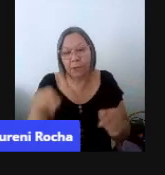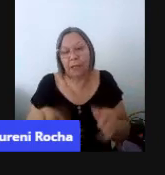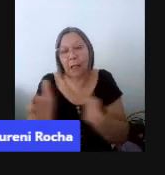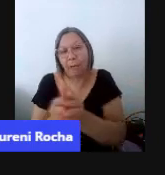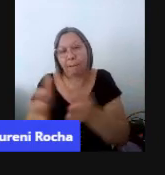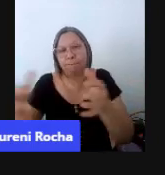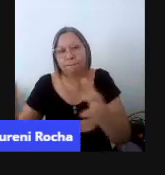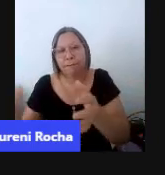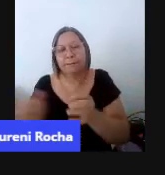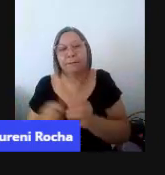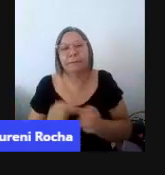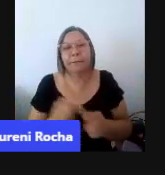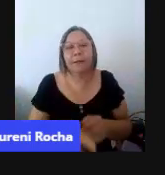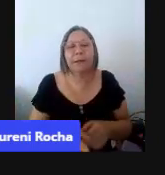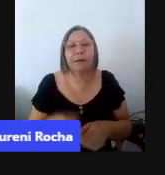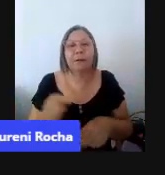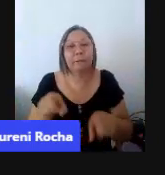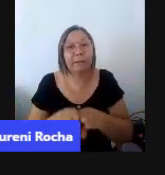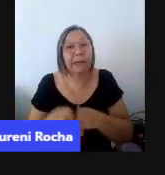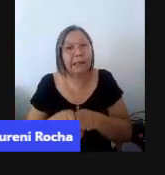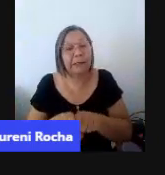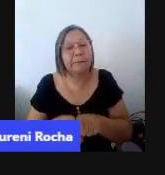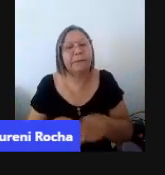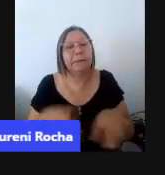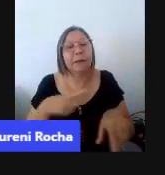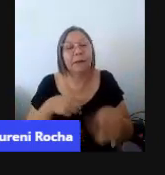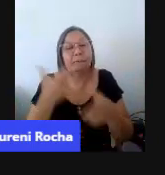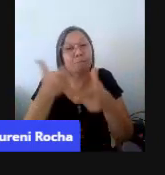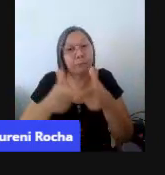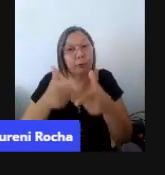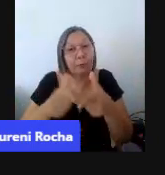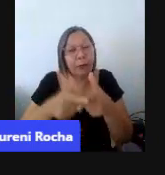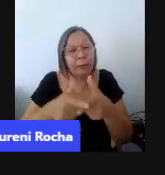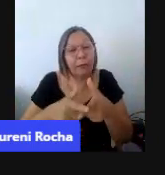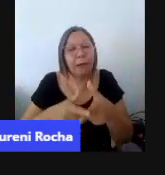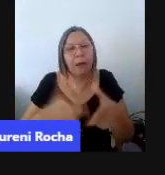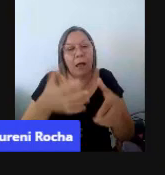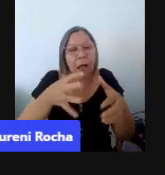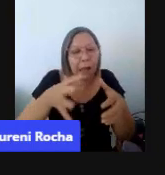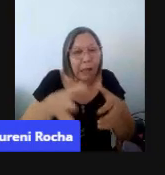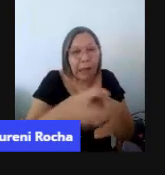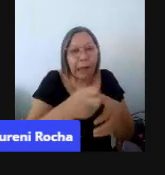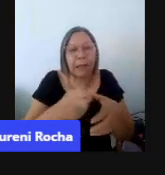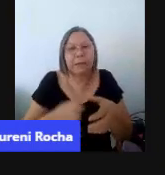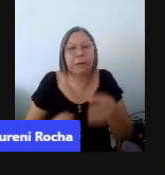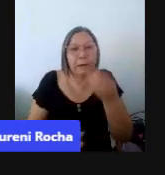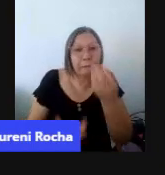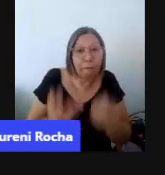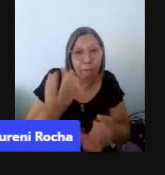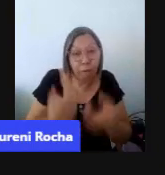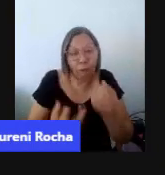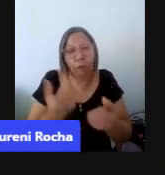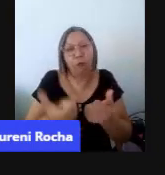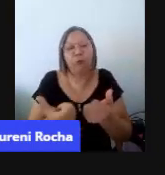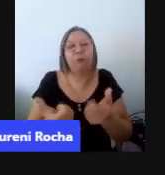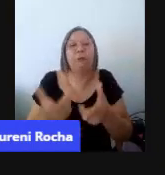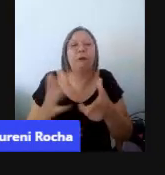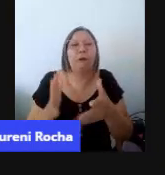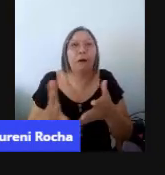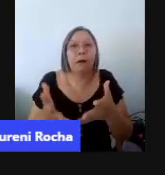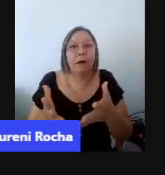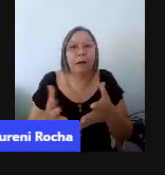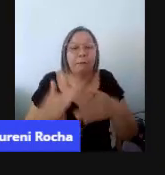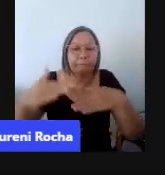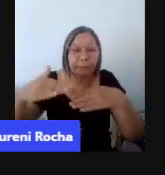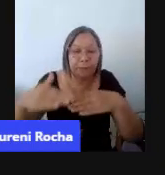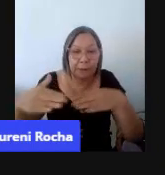de habitat, atropelamento, fogo, todos os impactos podem levar à desaparição